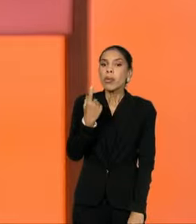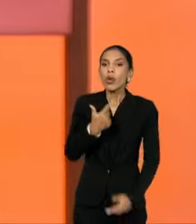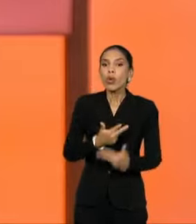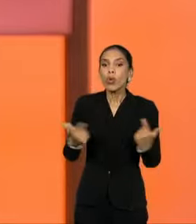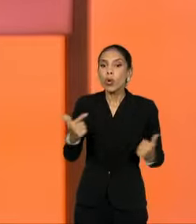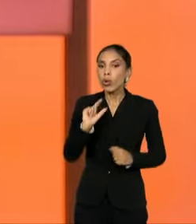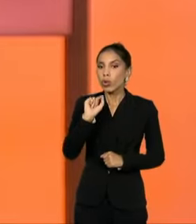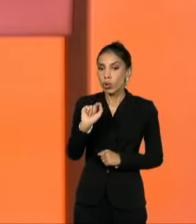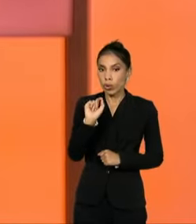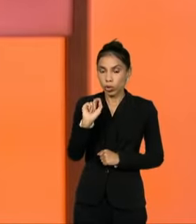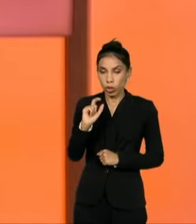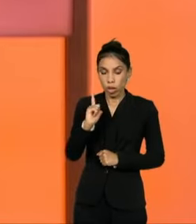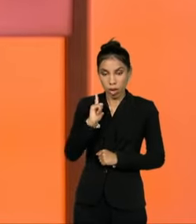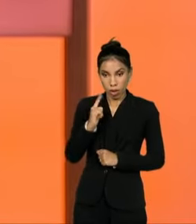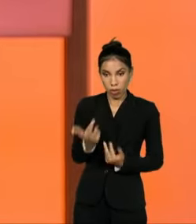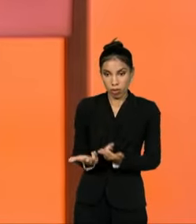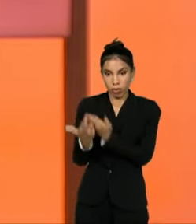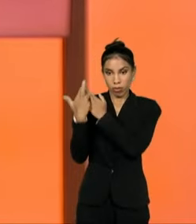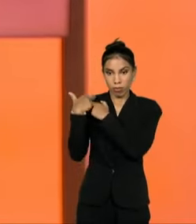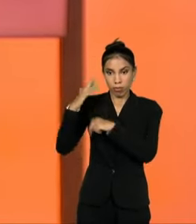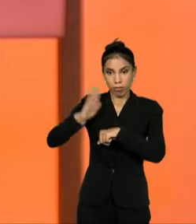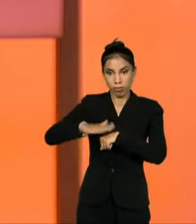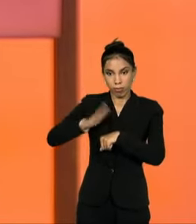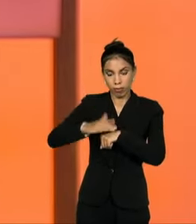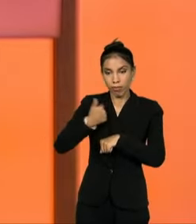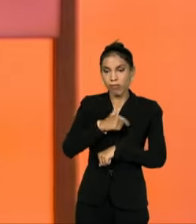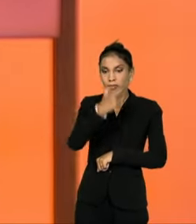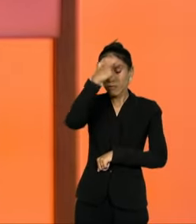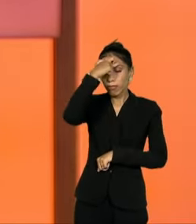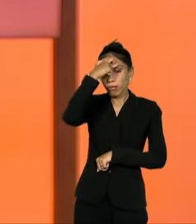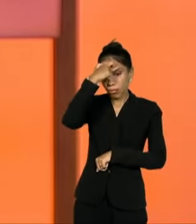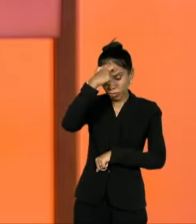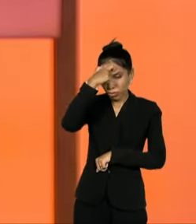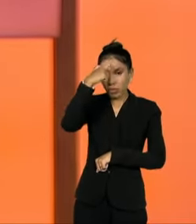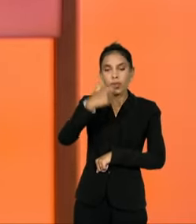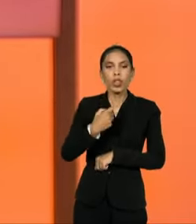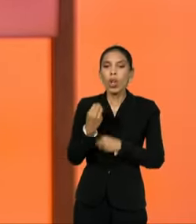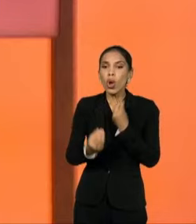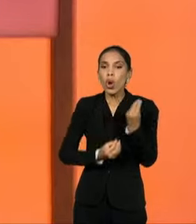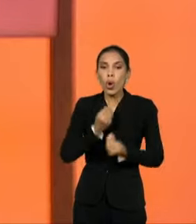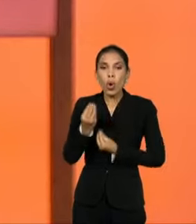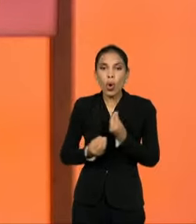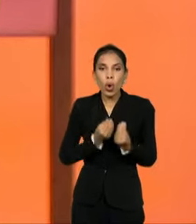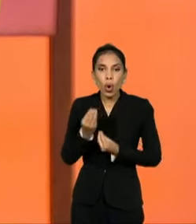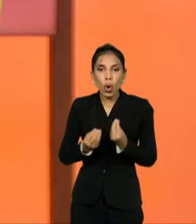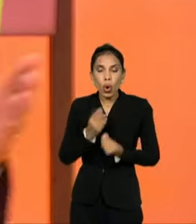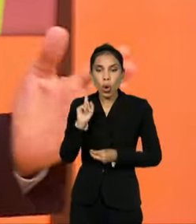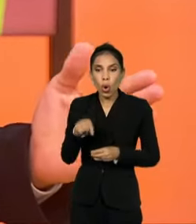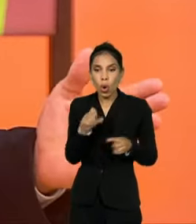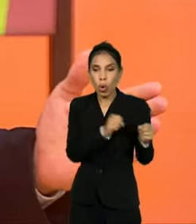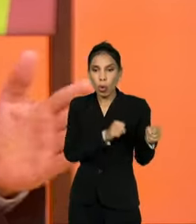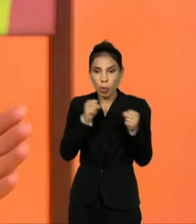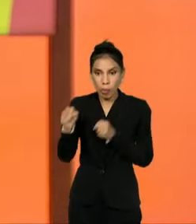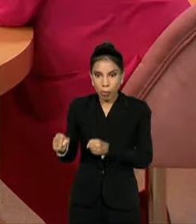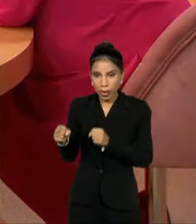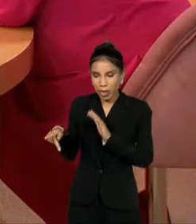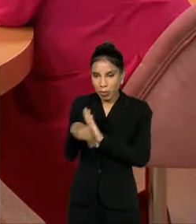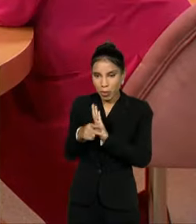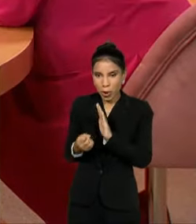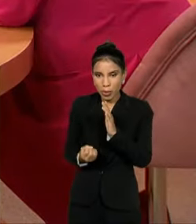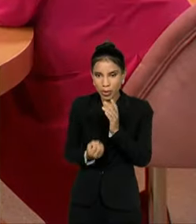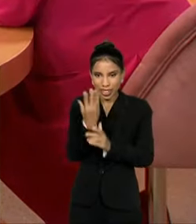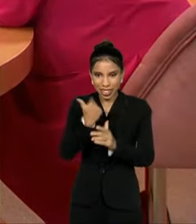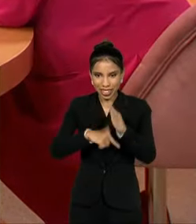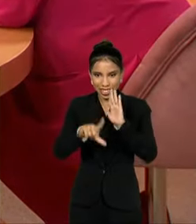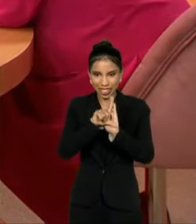faço eu tinha um dever comigo, né, claro, de consciência, assim. Claro, pessoal, eu falei, eu né, não posso quase. Estar no poder legislativo, que é isso que o Milton está dizendo. O que